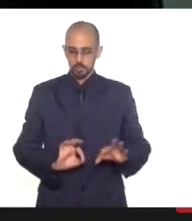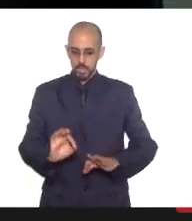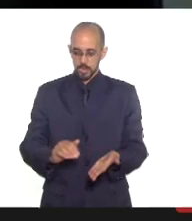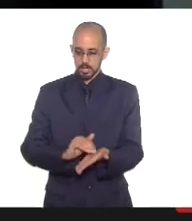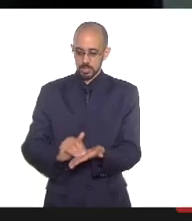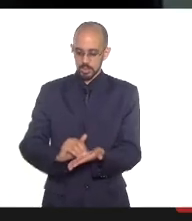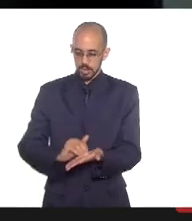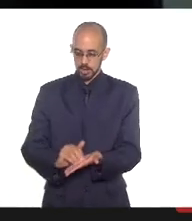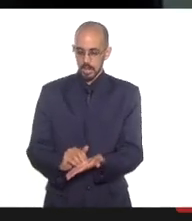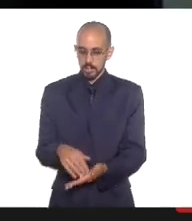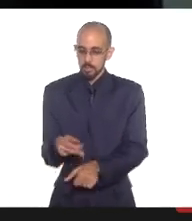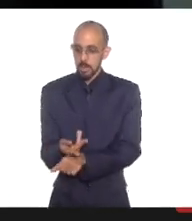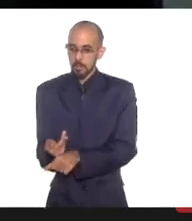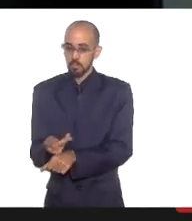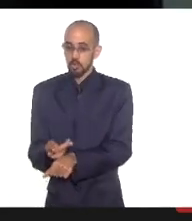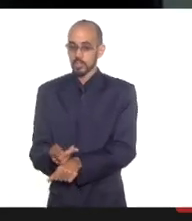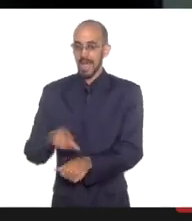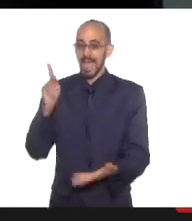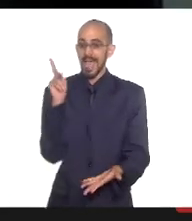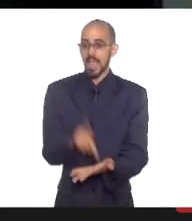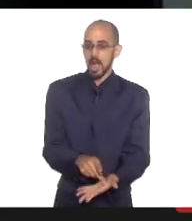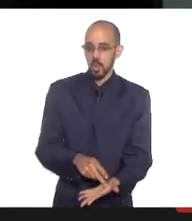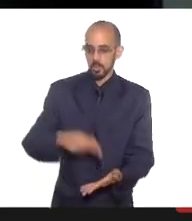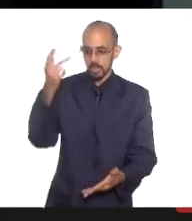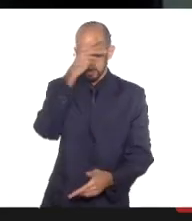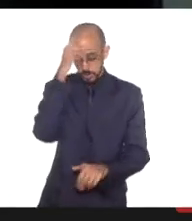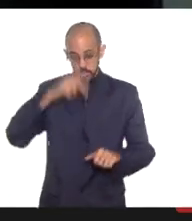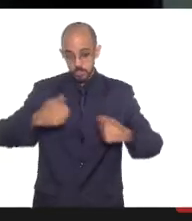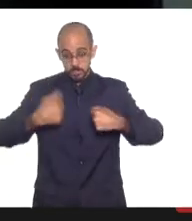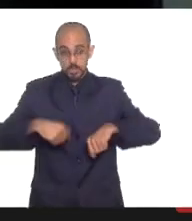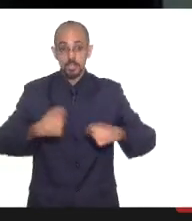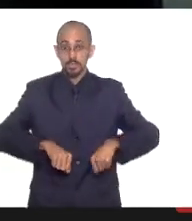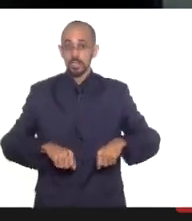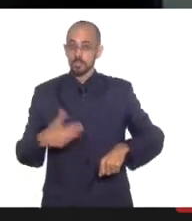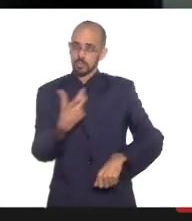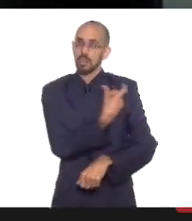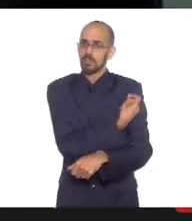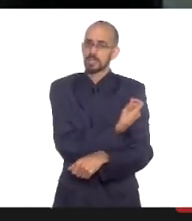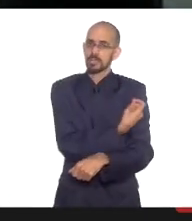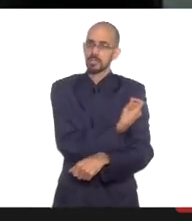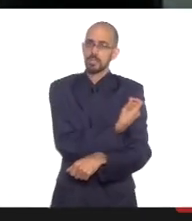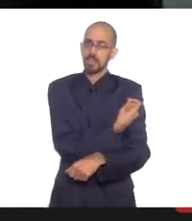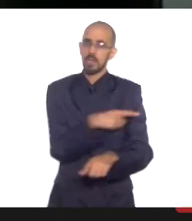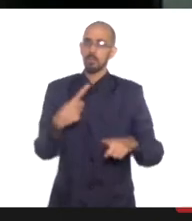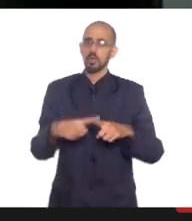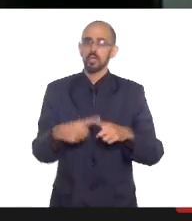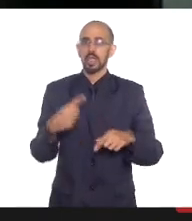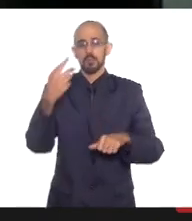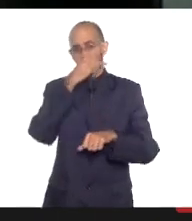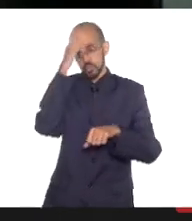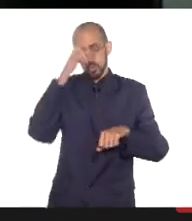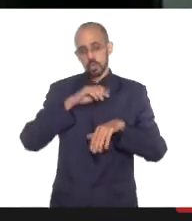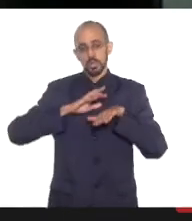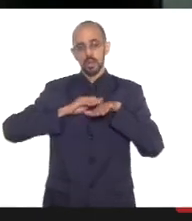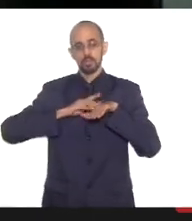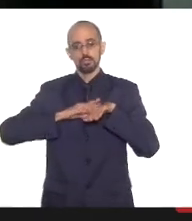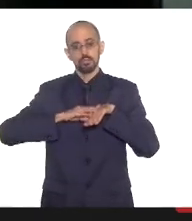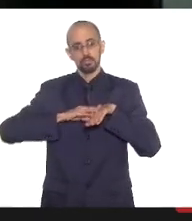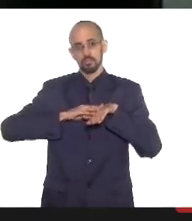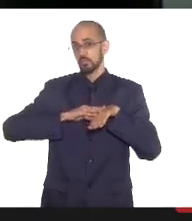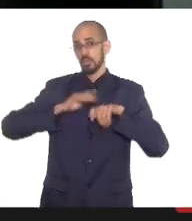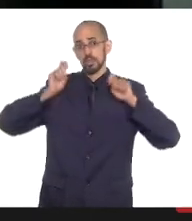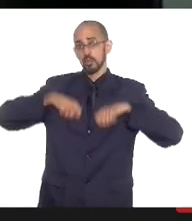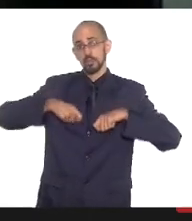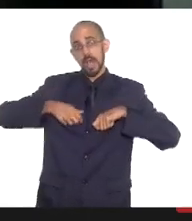tomavam apenas uma dose da vacina e para as pessoas que estão estado de co mobilidade mas não têm como se deslocar